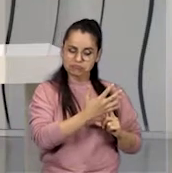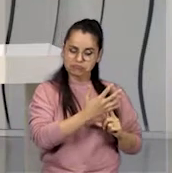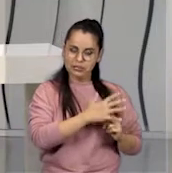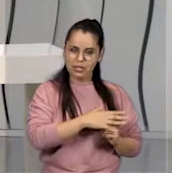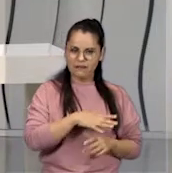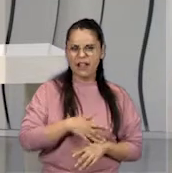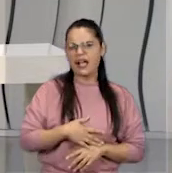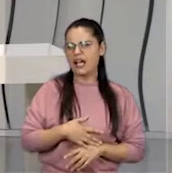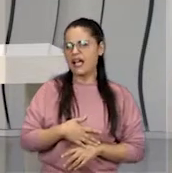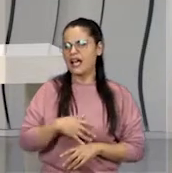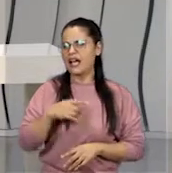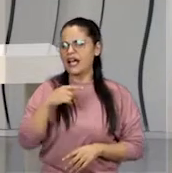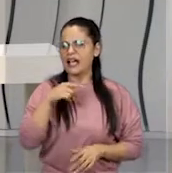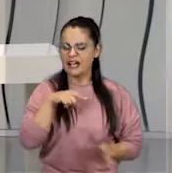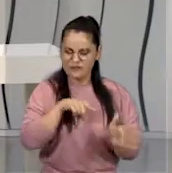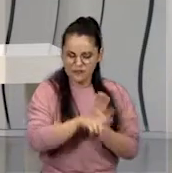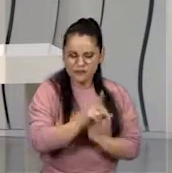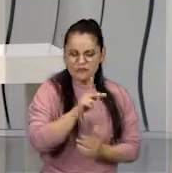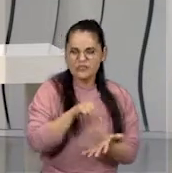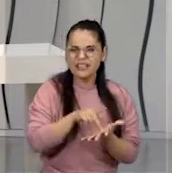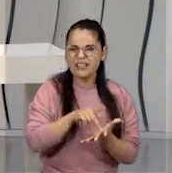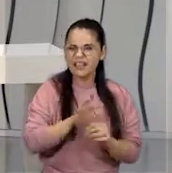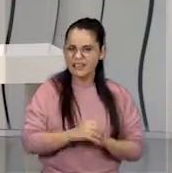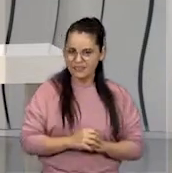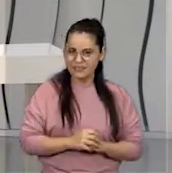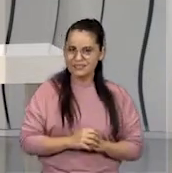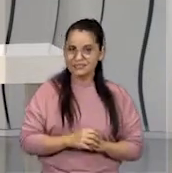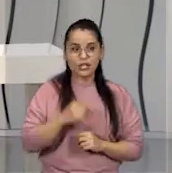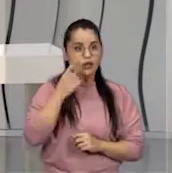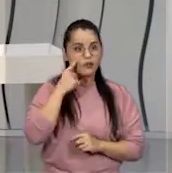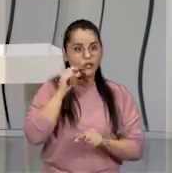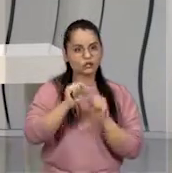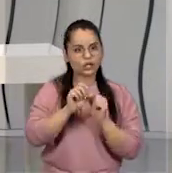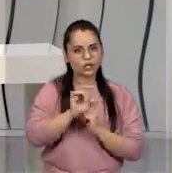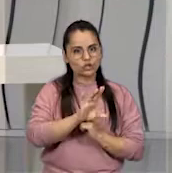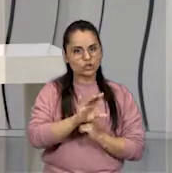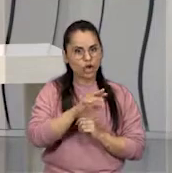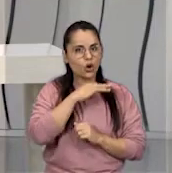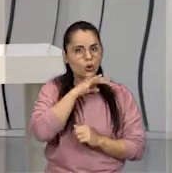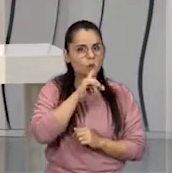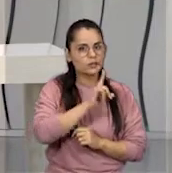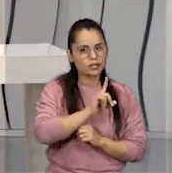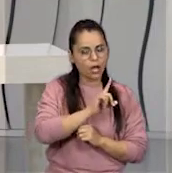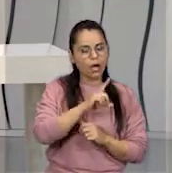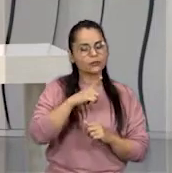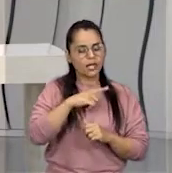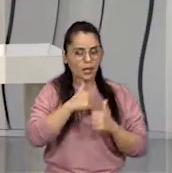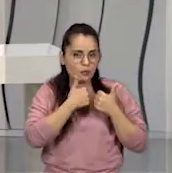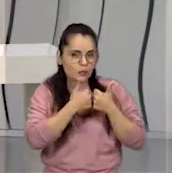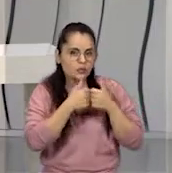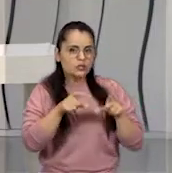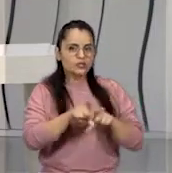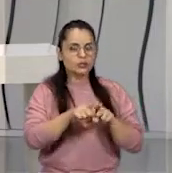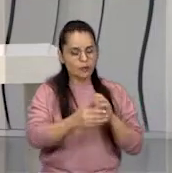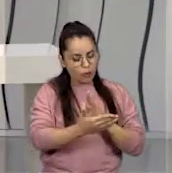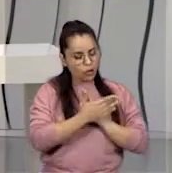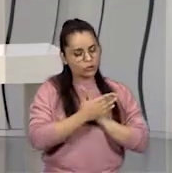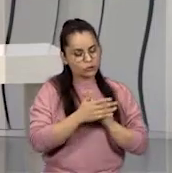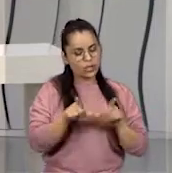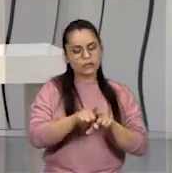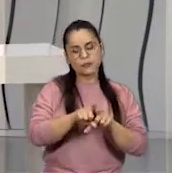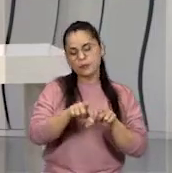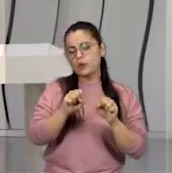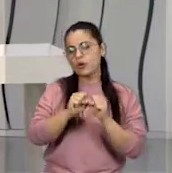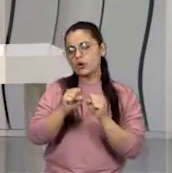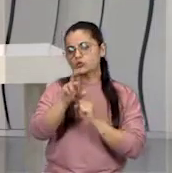realmente verdade? Mas também vejam que os sofistas não é só negativo, é positivo também. Você pode usar também